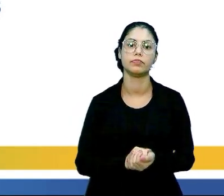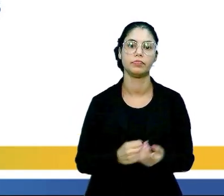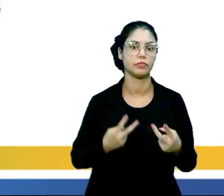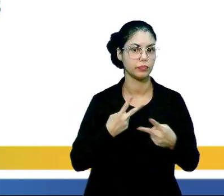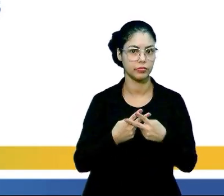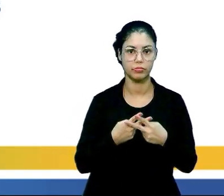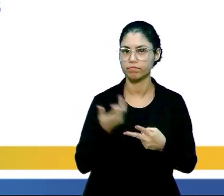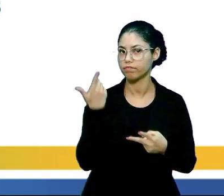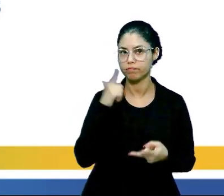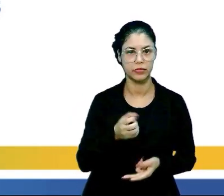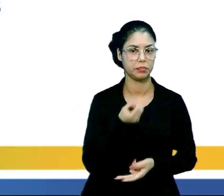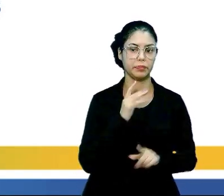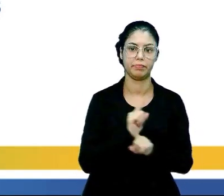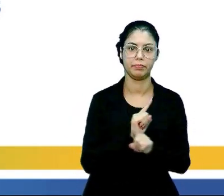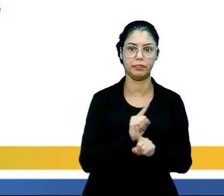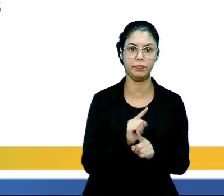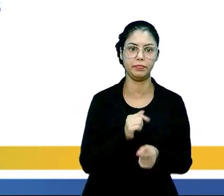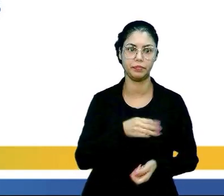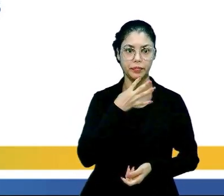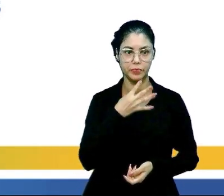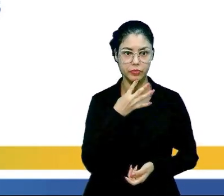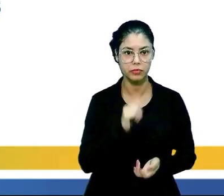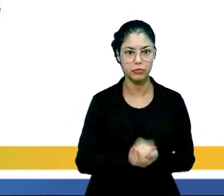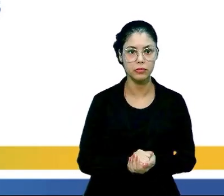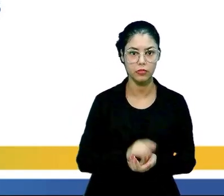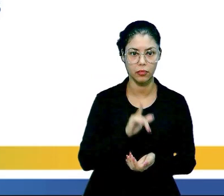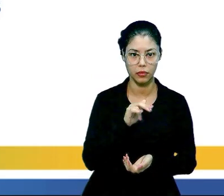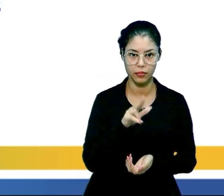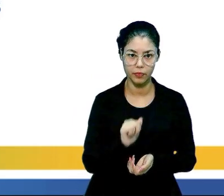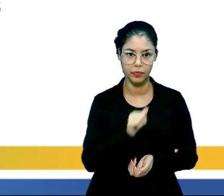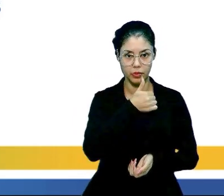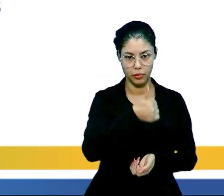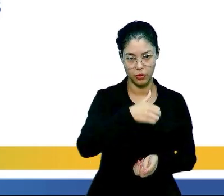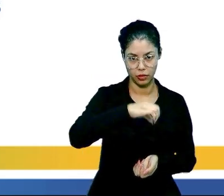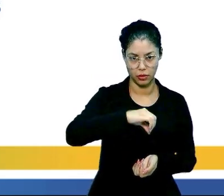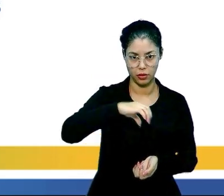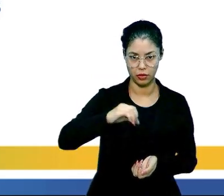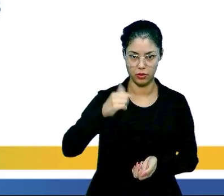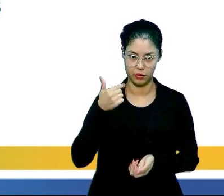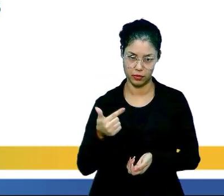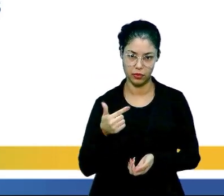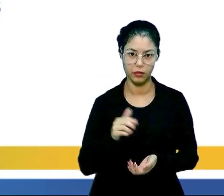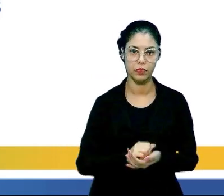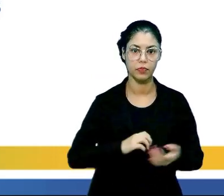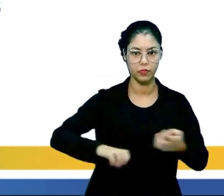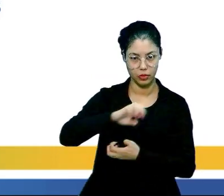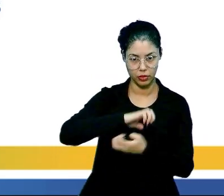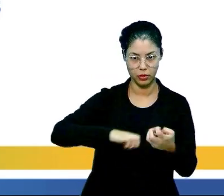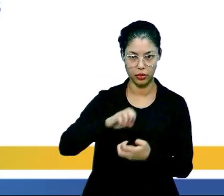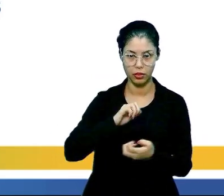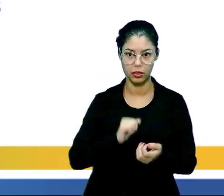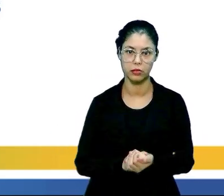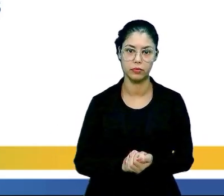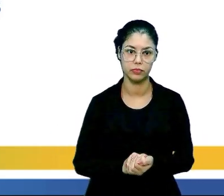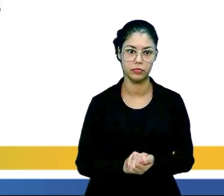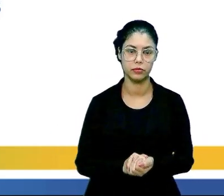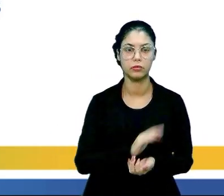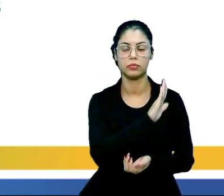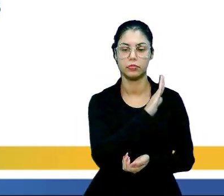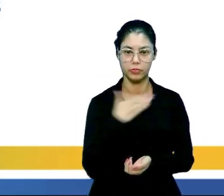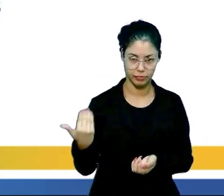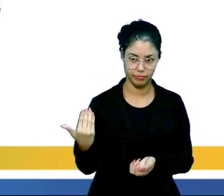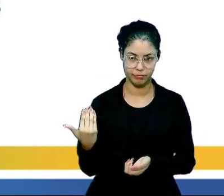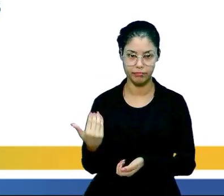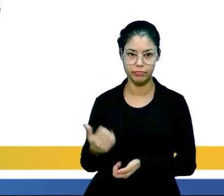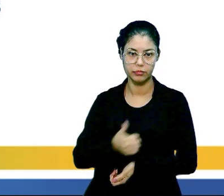não costumam acabar bem. No conhecido episódio do Carandiru, em 1992, a rebelião